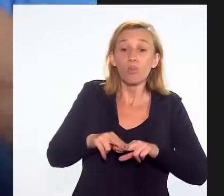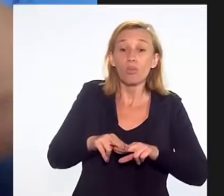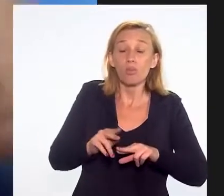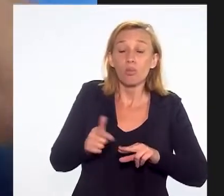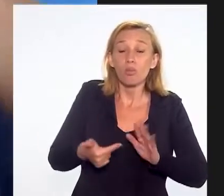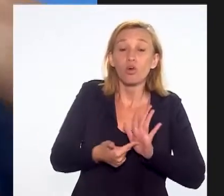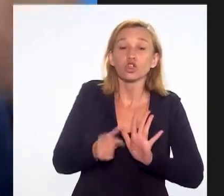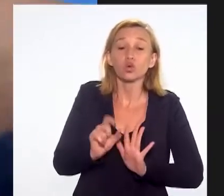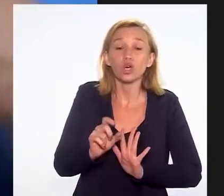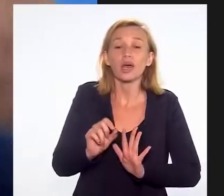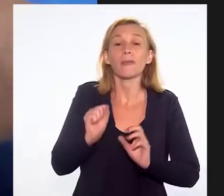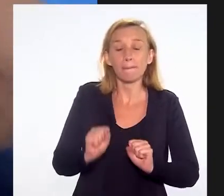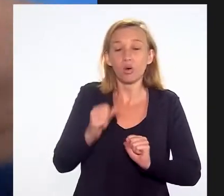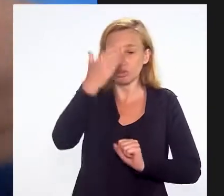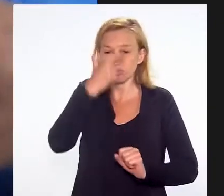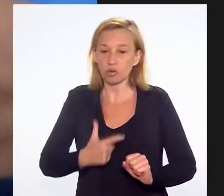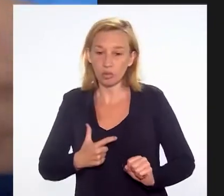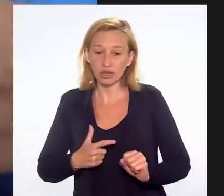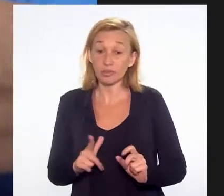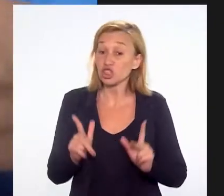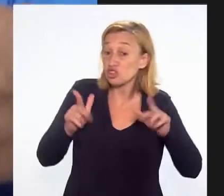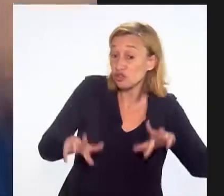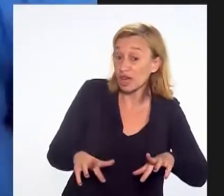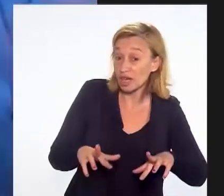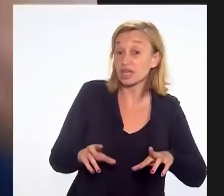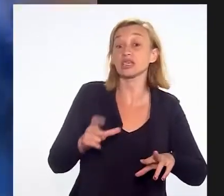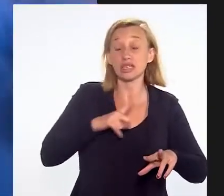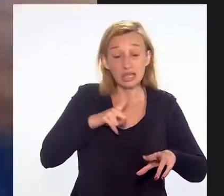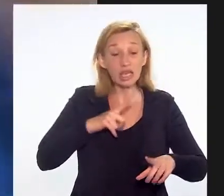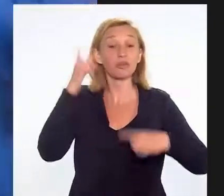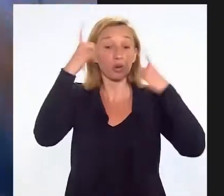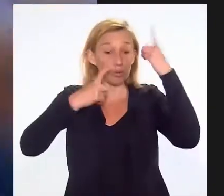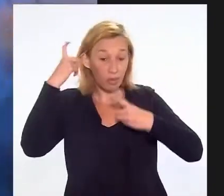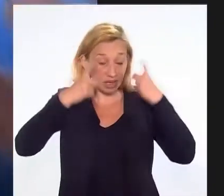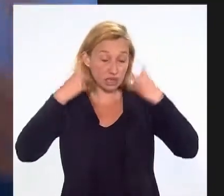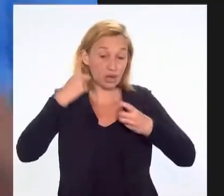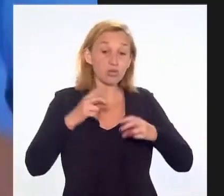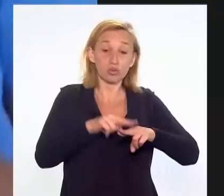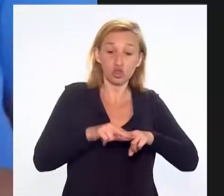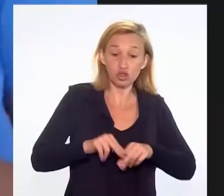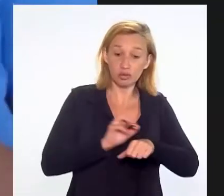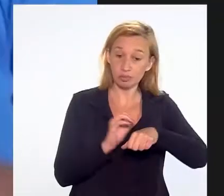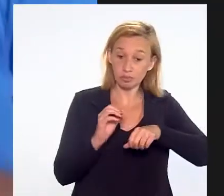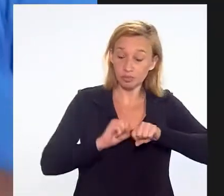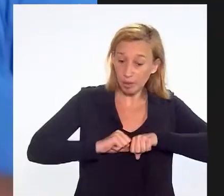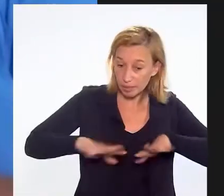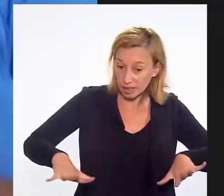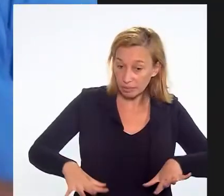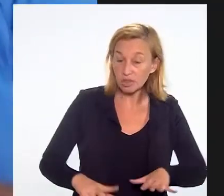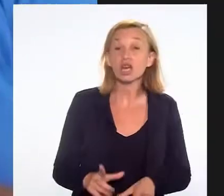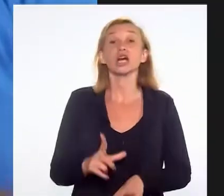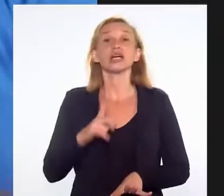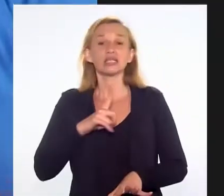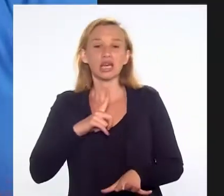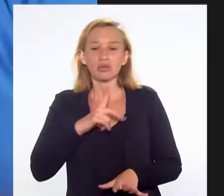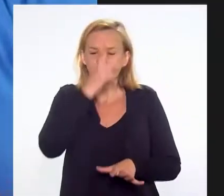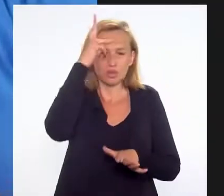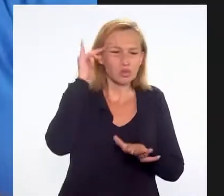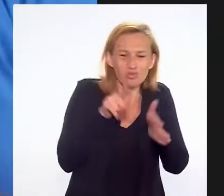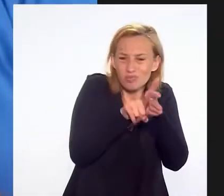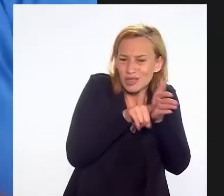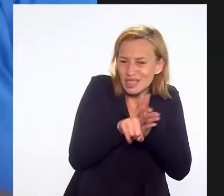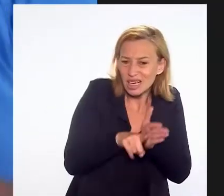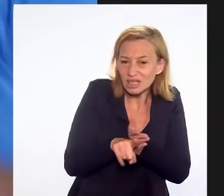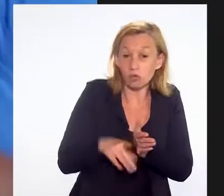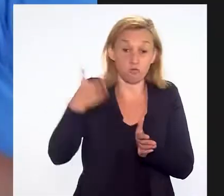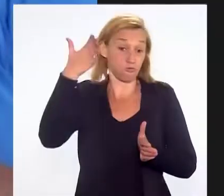digo de interesse, significa que ela pode trazer algum comportamento que vá gerar alguma preocupação relativa à